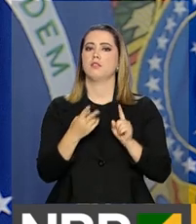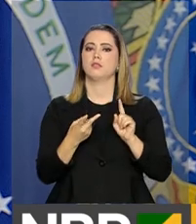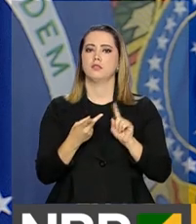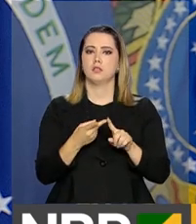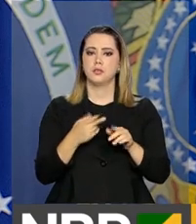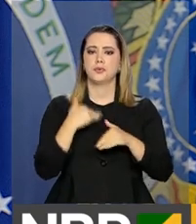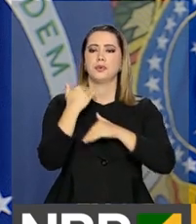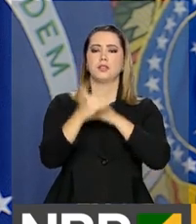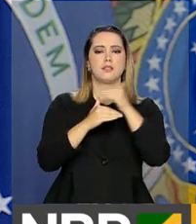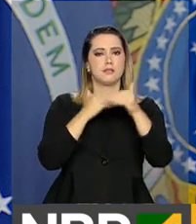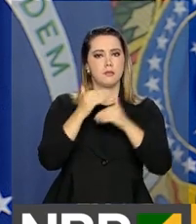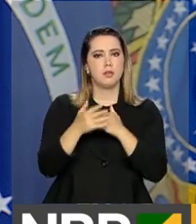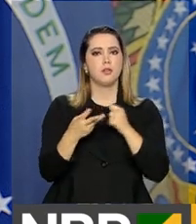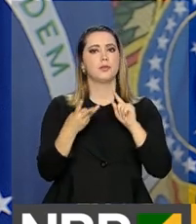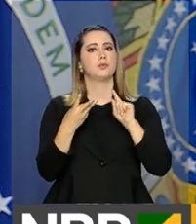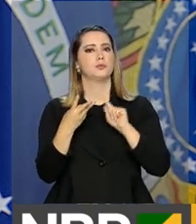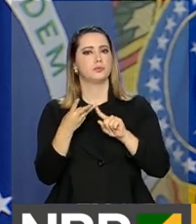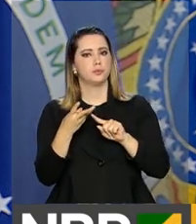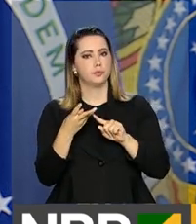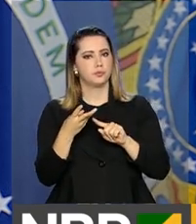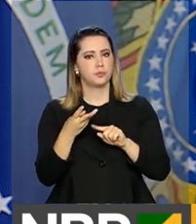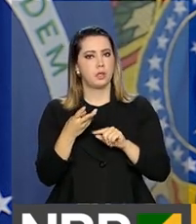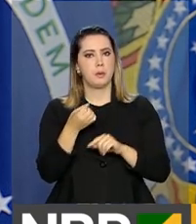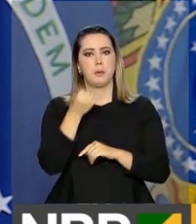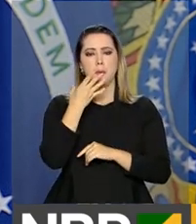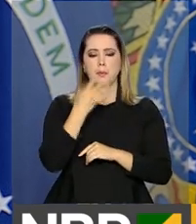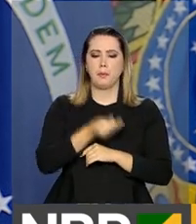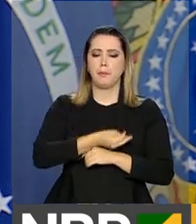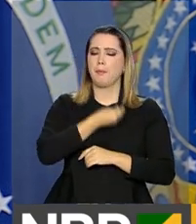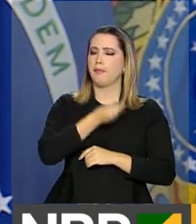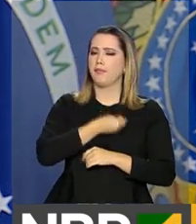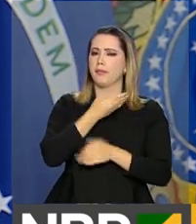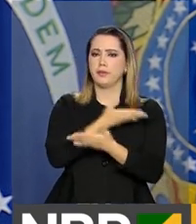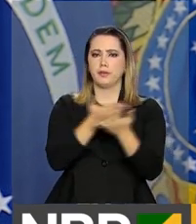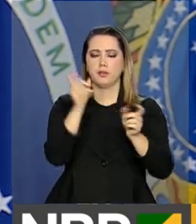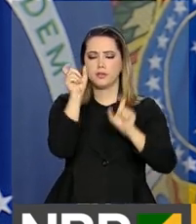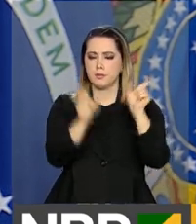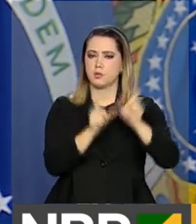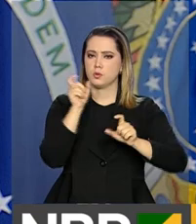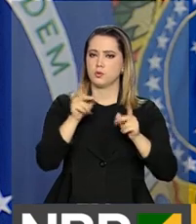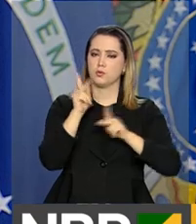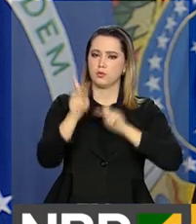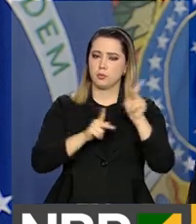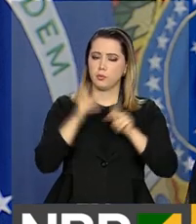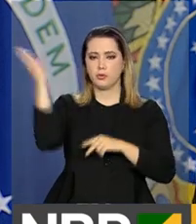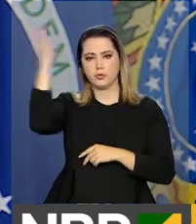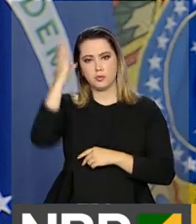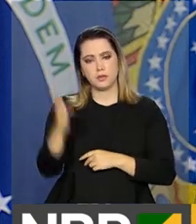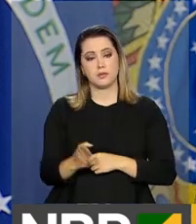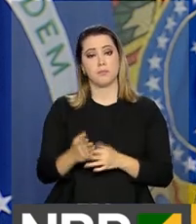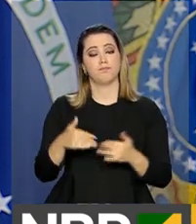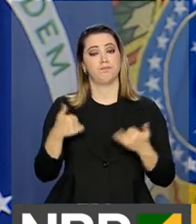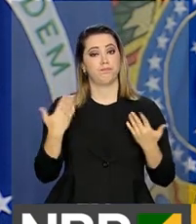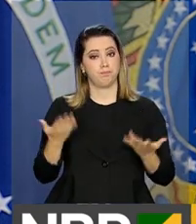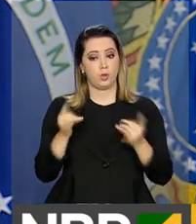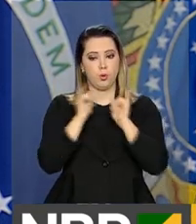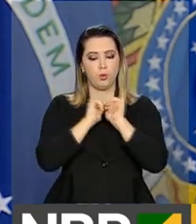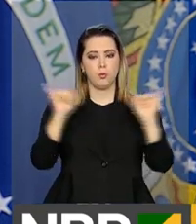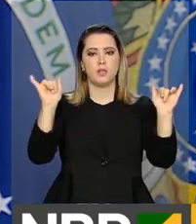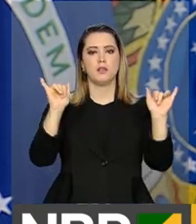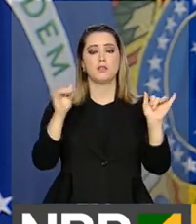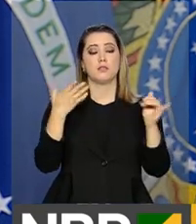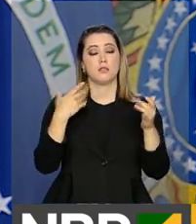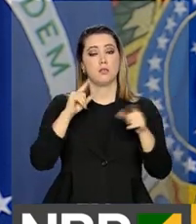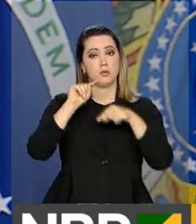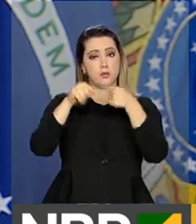pelo crescimento a opção pelo bem estar do povo brasileiro feito esta comunicação quer